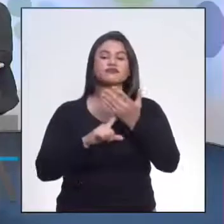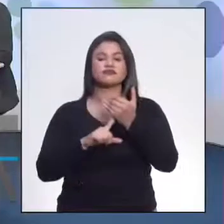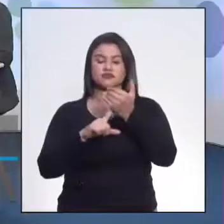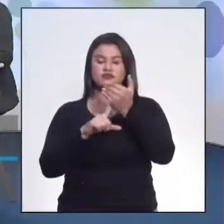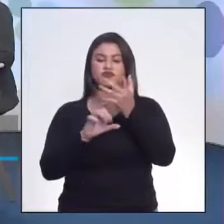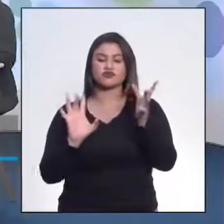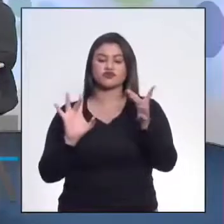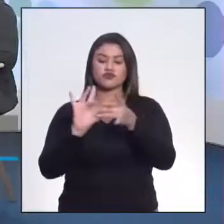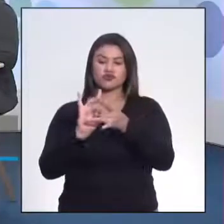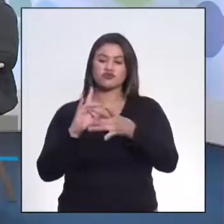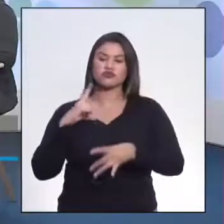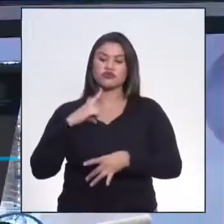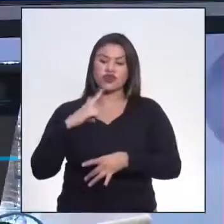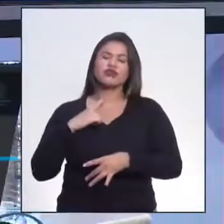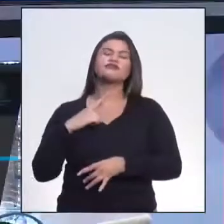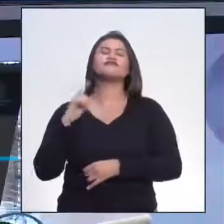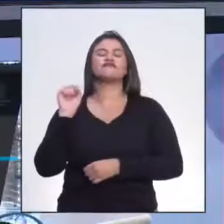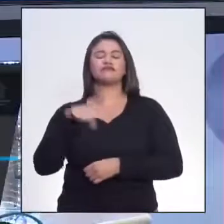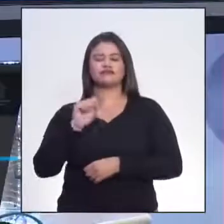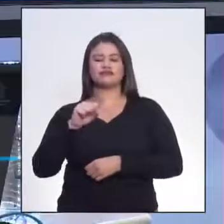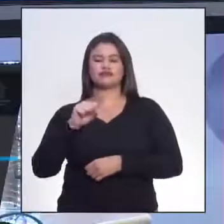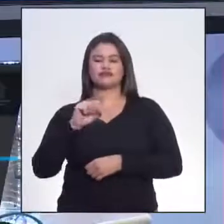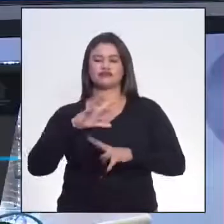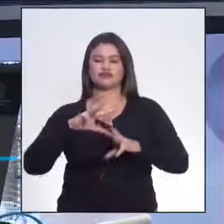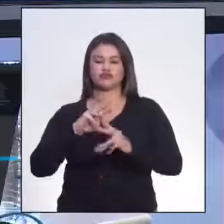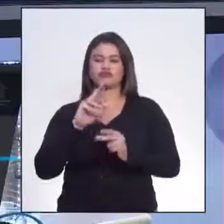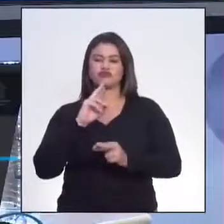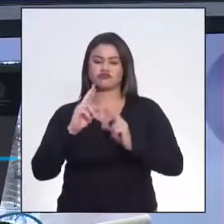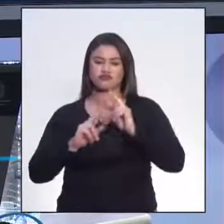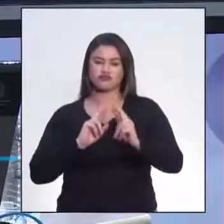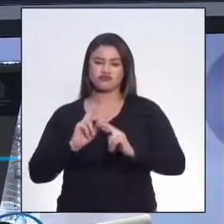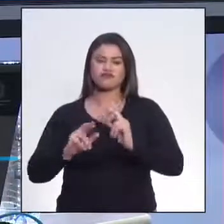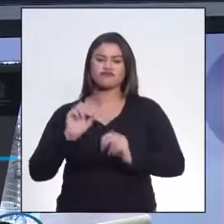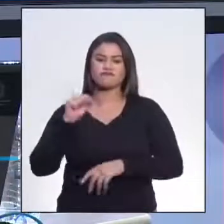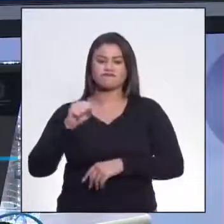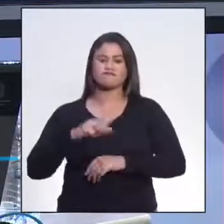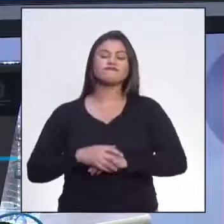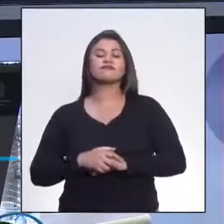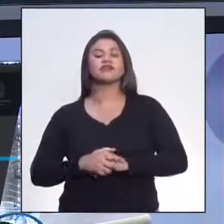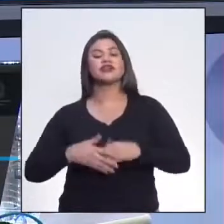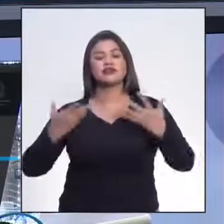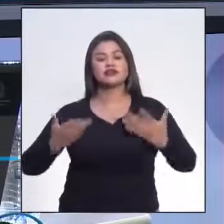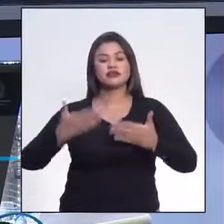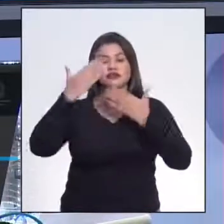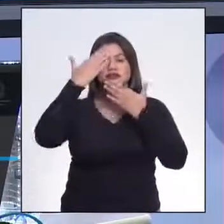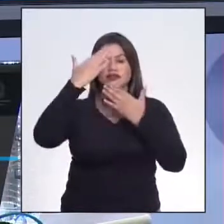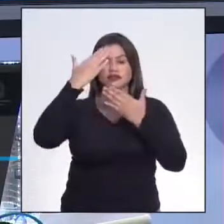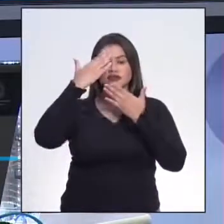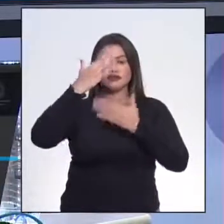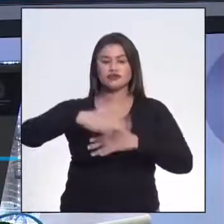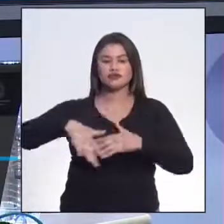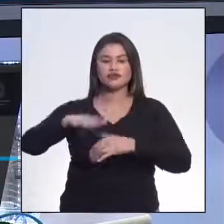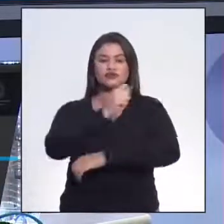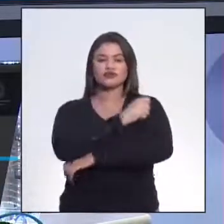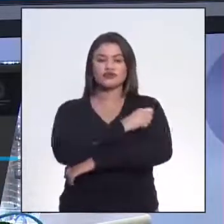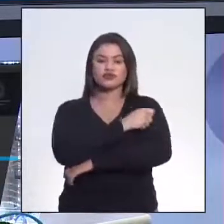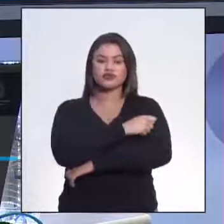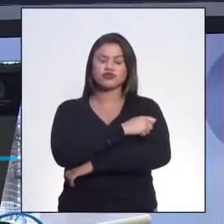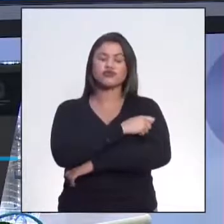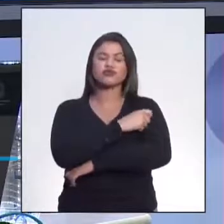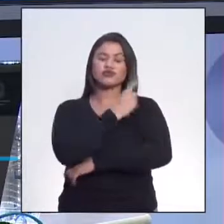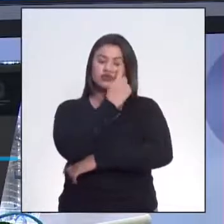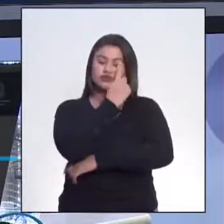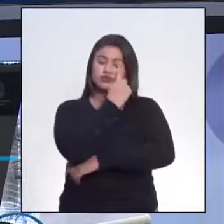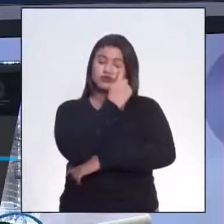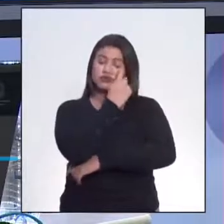que sim. Muito bem, então gostaria de agradecer a todos os alunos, né, que participaram aí ativamente no chat, e lembrando, né,